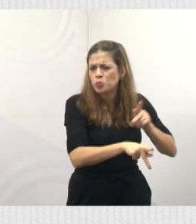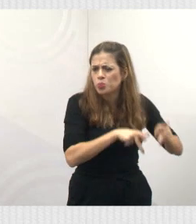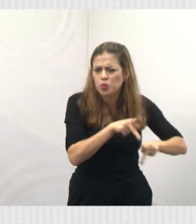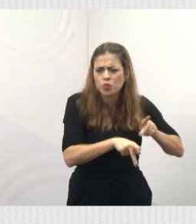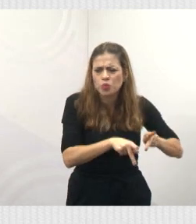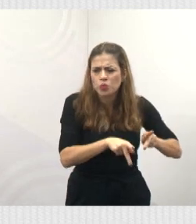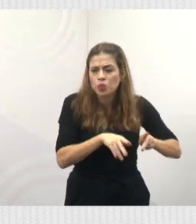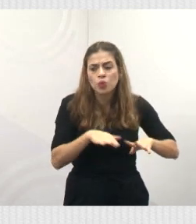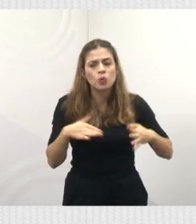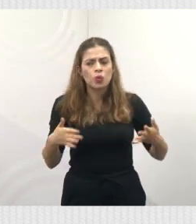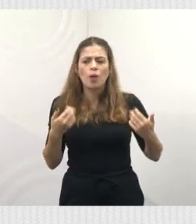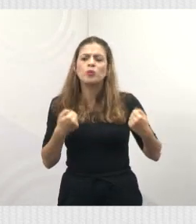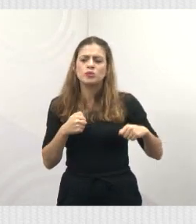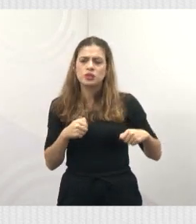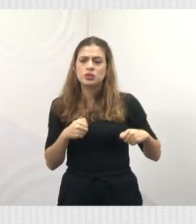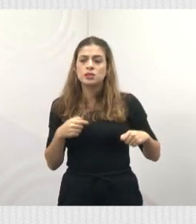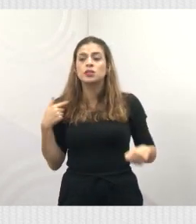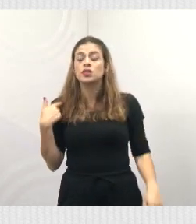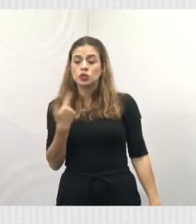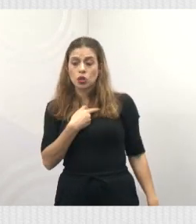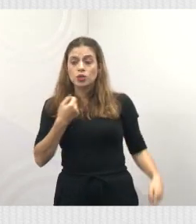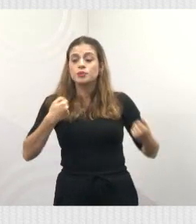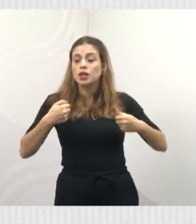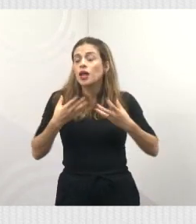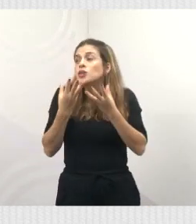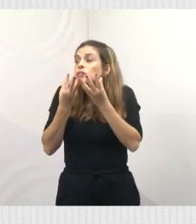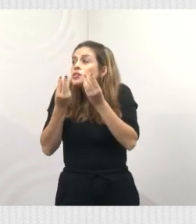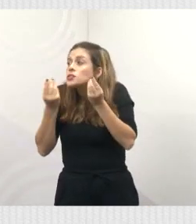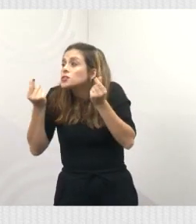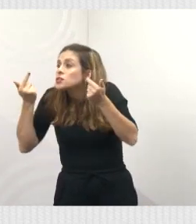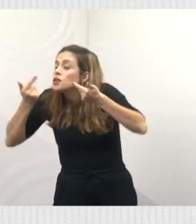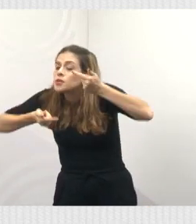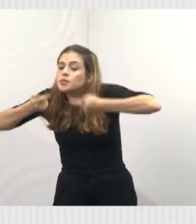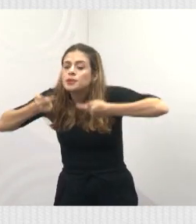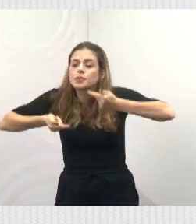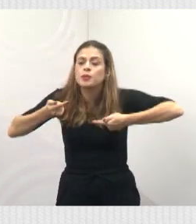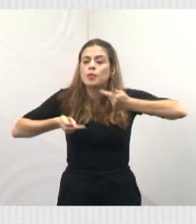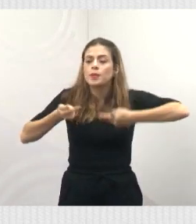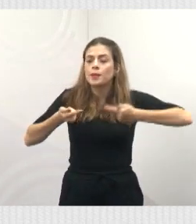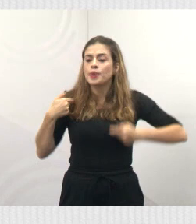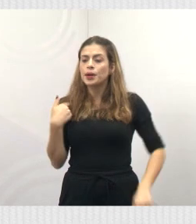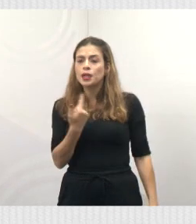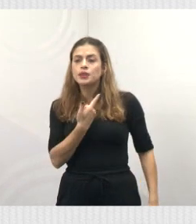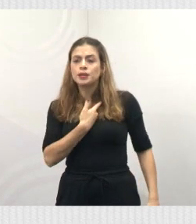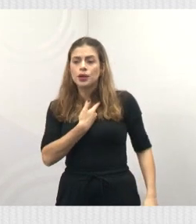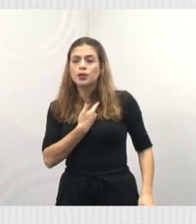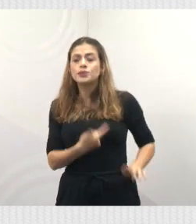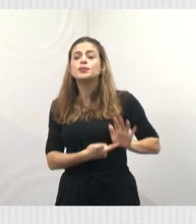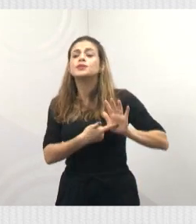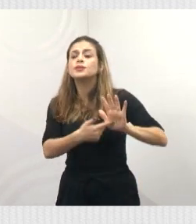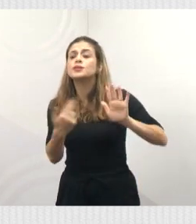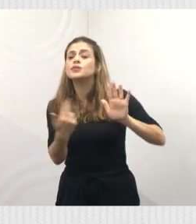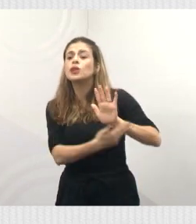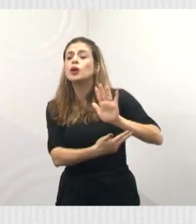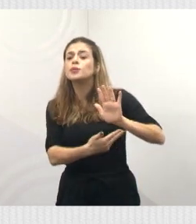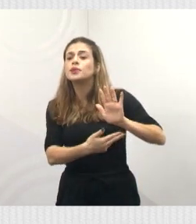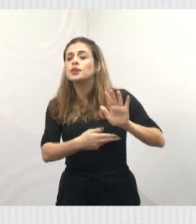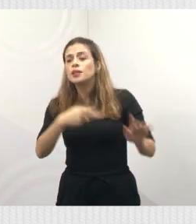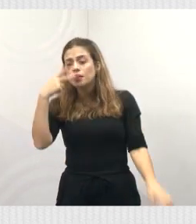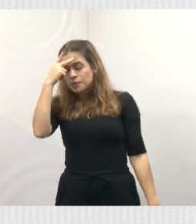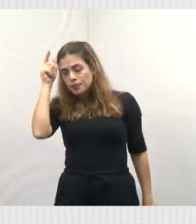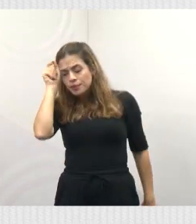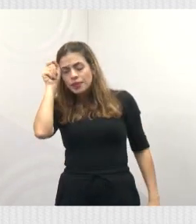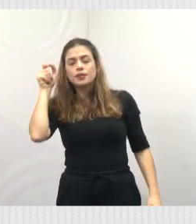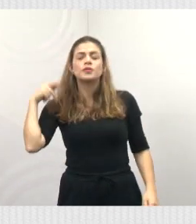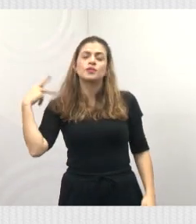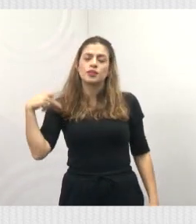fazer aquilo que o povo precisa. Nós temos sensibilidade política. Nós que colocamos os nossos nomes, prefeitos e vereadores, e